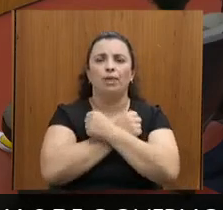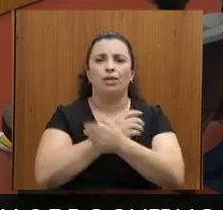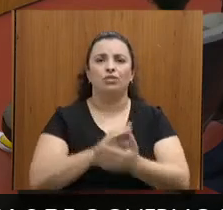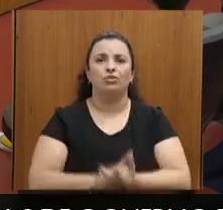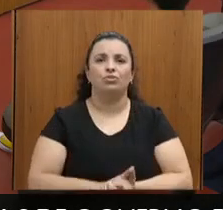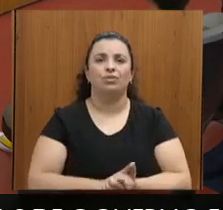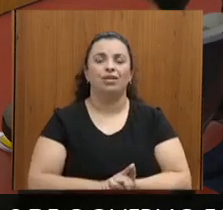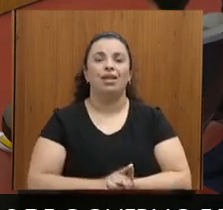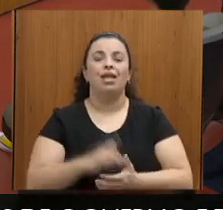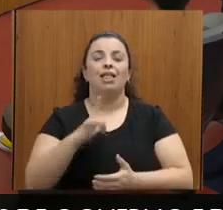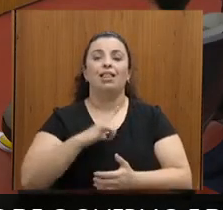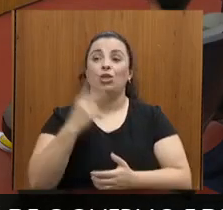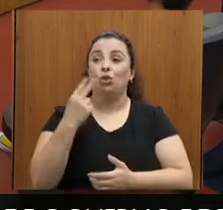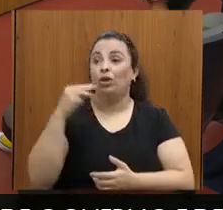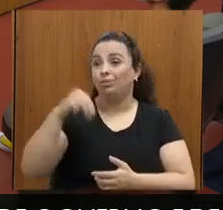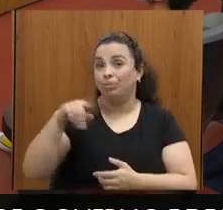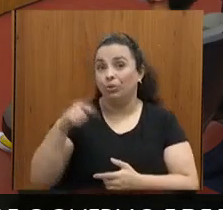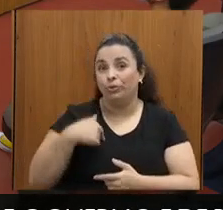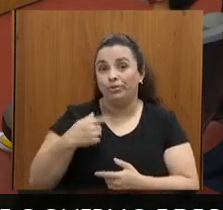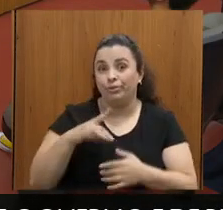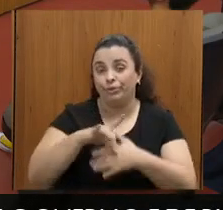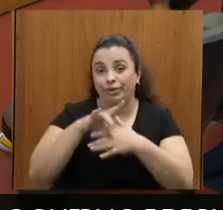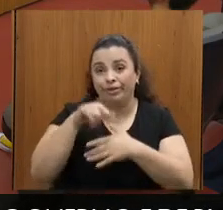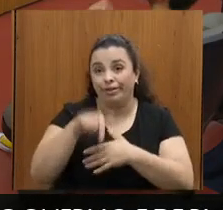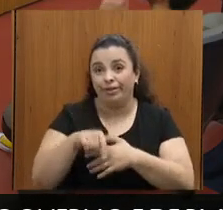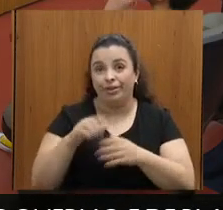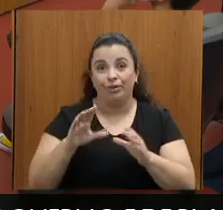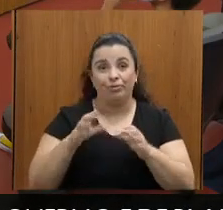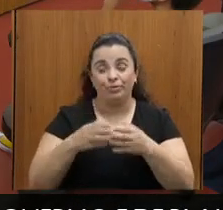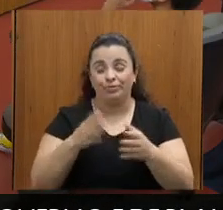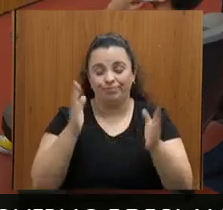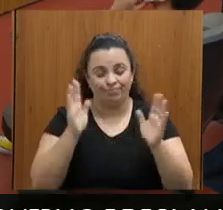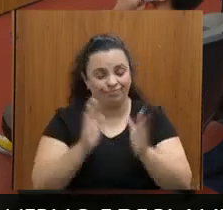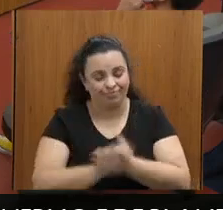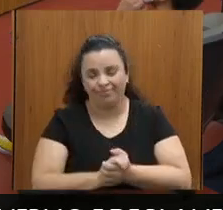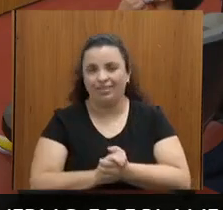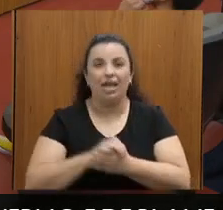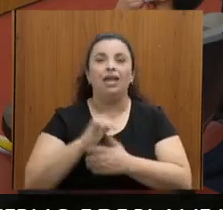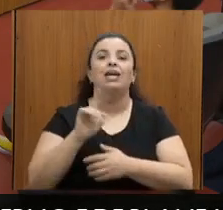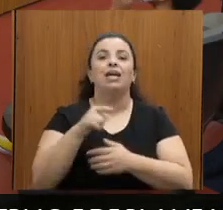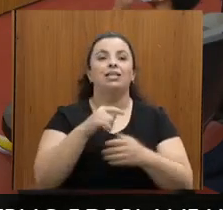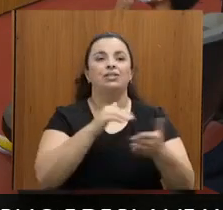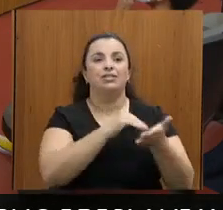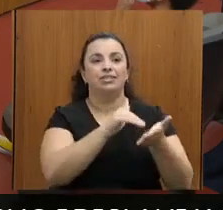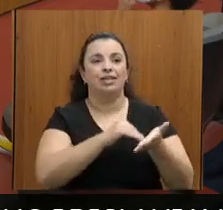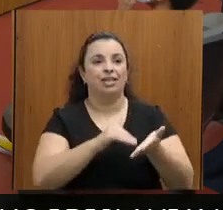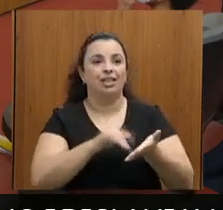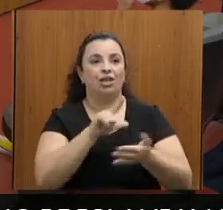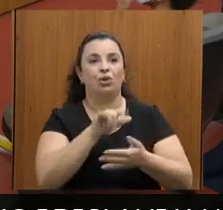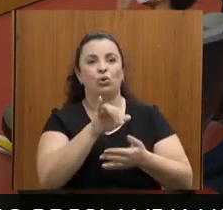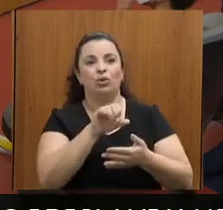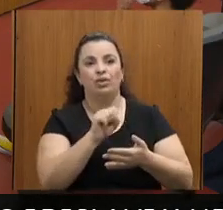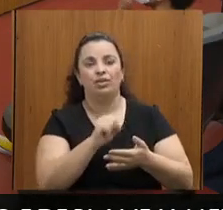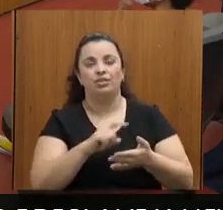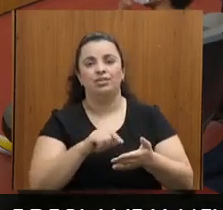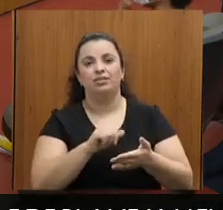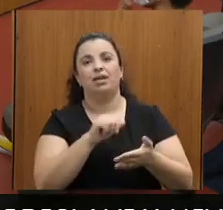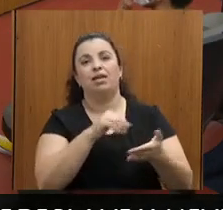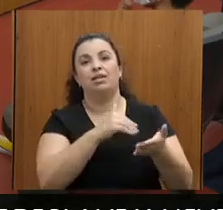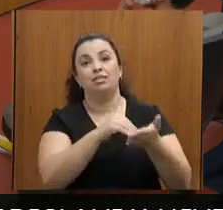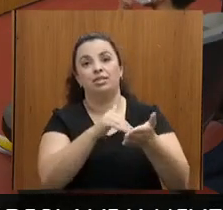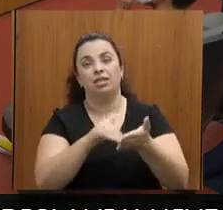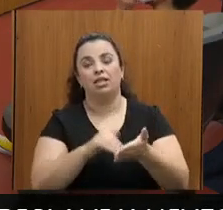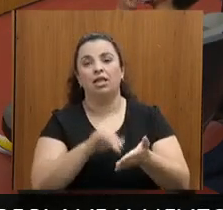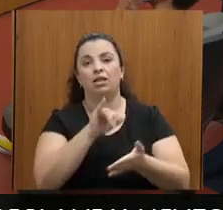conduzindo, rapaz. Deputado, secretário Luiz e depois secretário Igor. Deputado Zé Reis, agradeço pelas